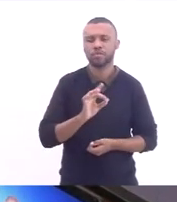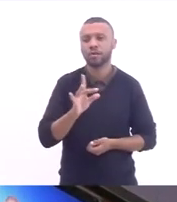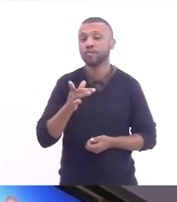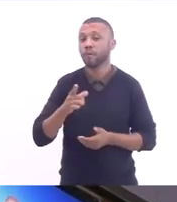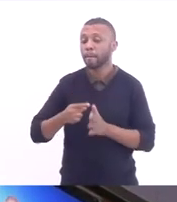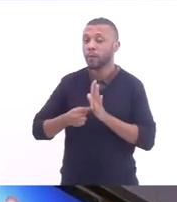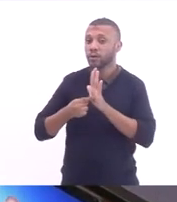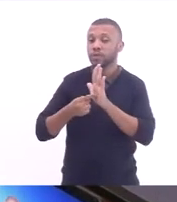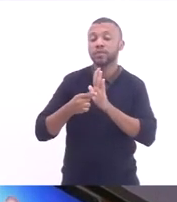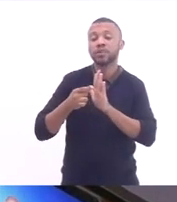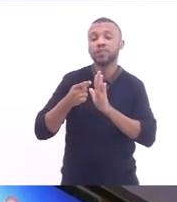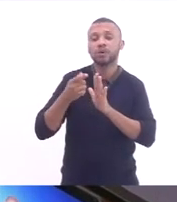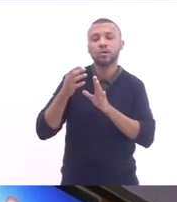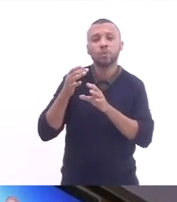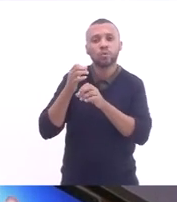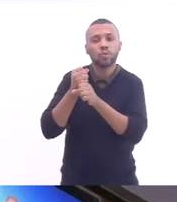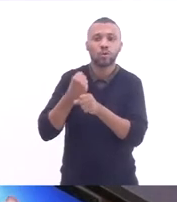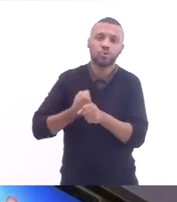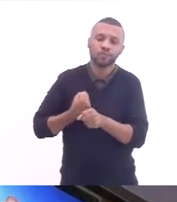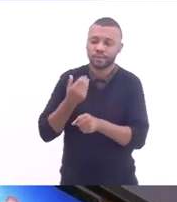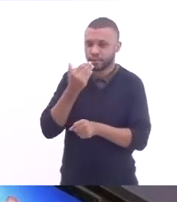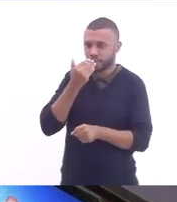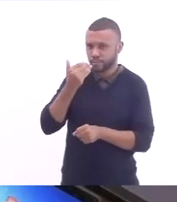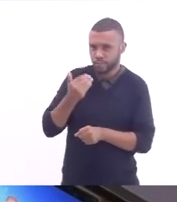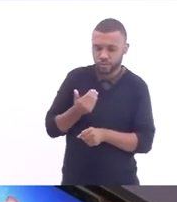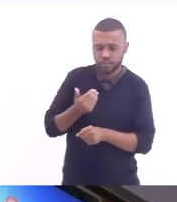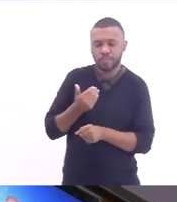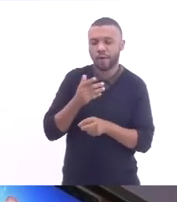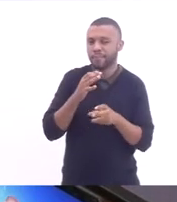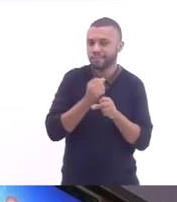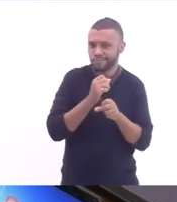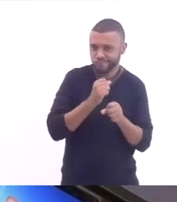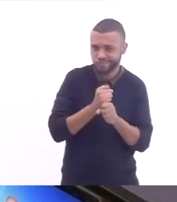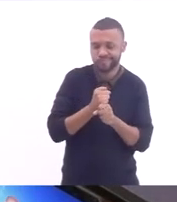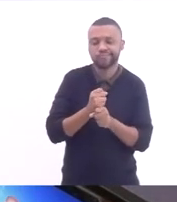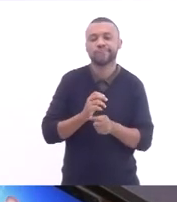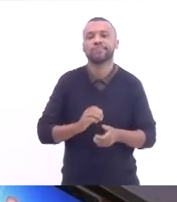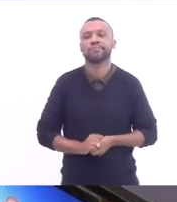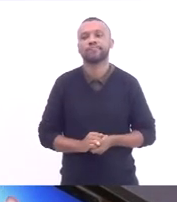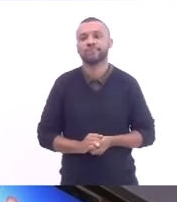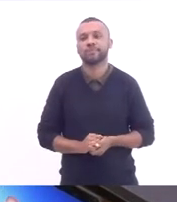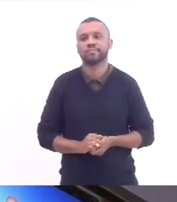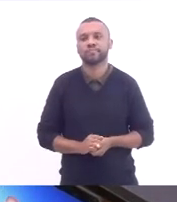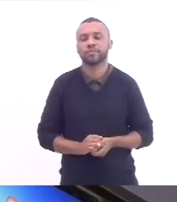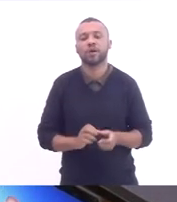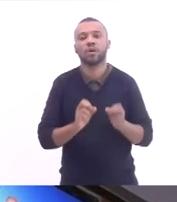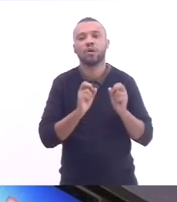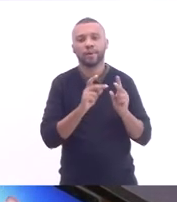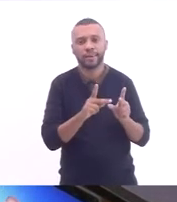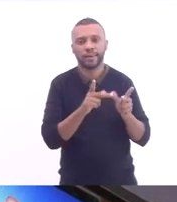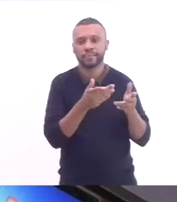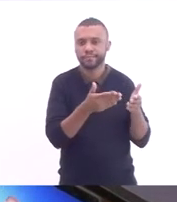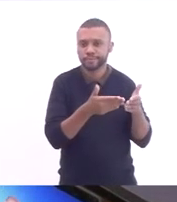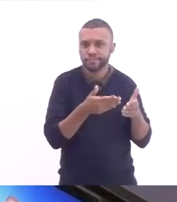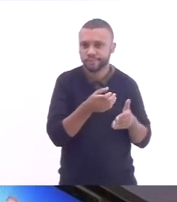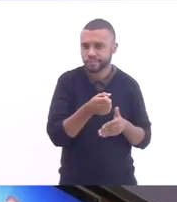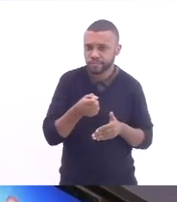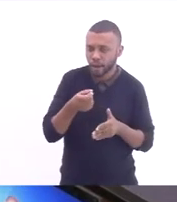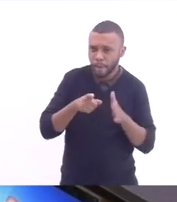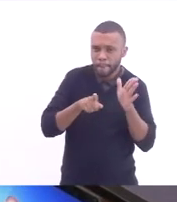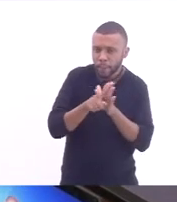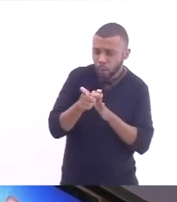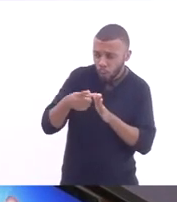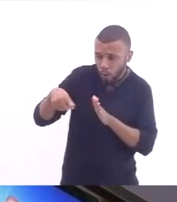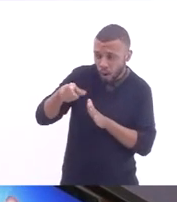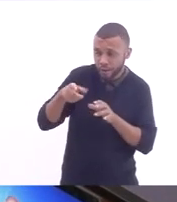levantando o número que o deputado solicitou, da amortização mais juros. Enquanto isso, eu arguo, se tem mais alguém